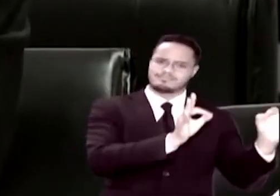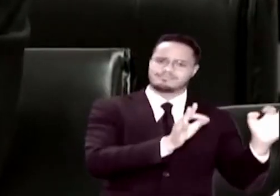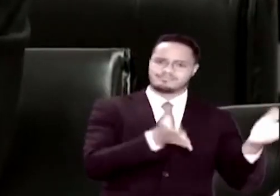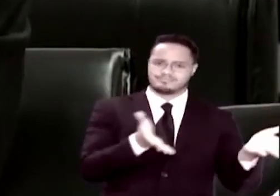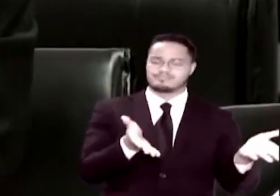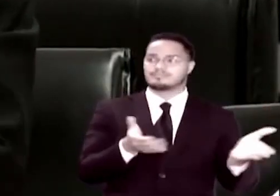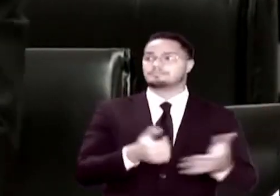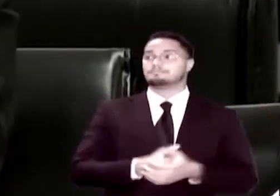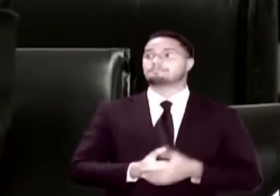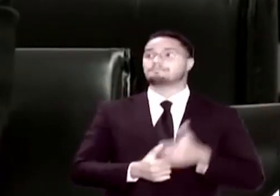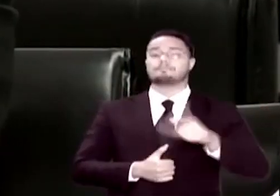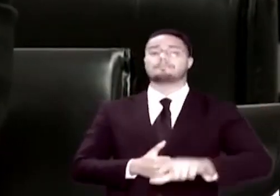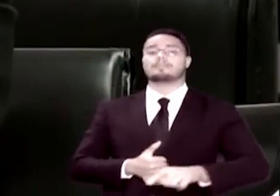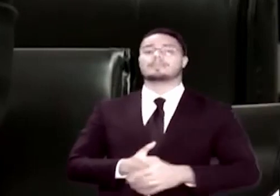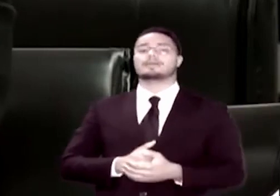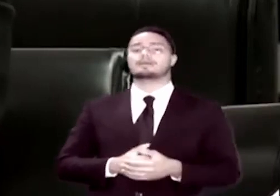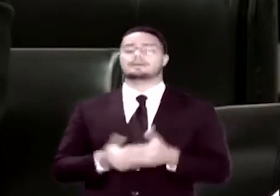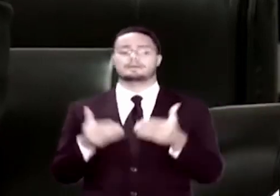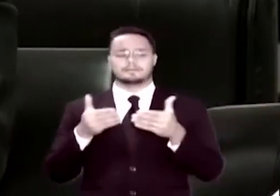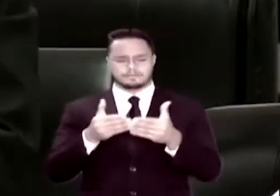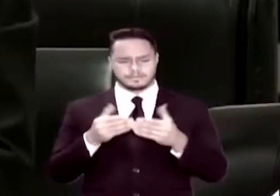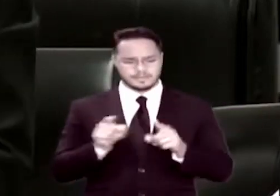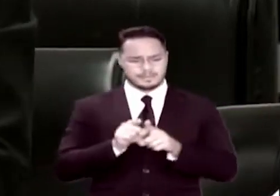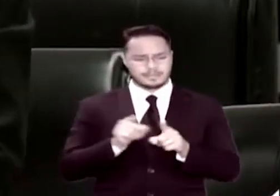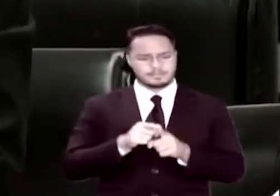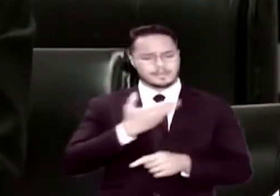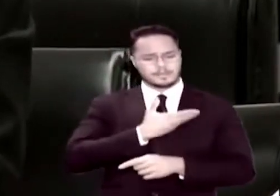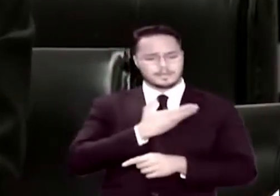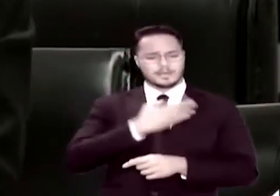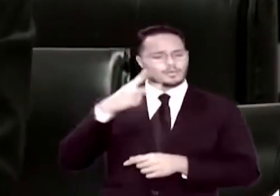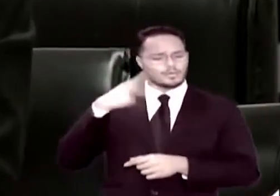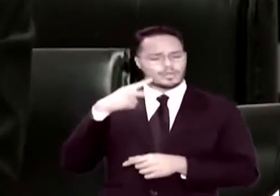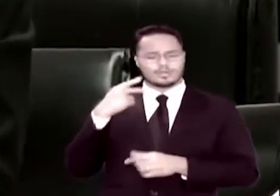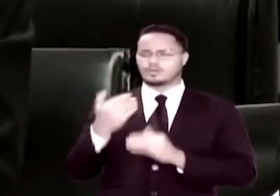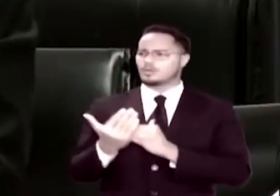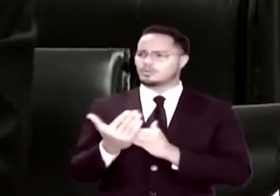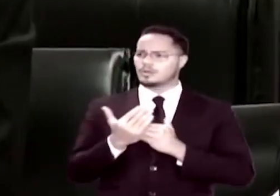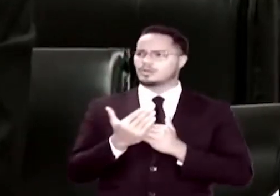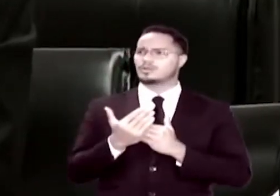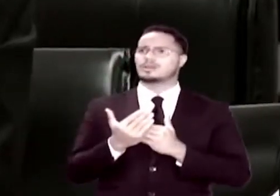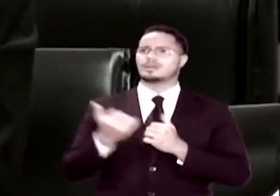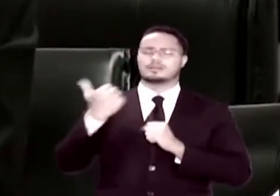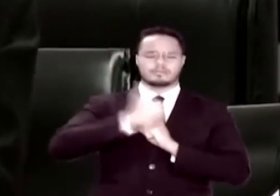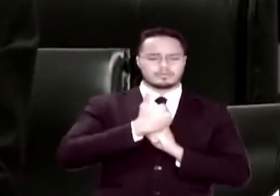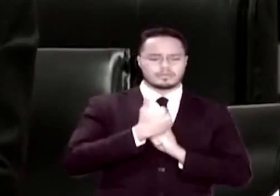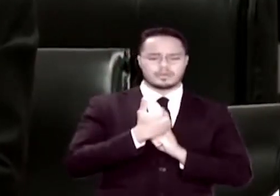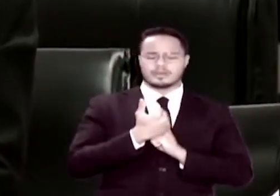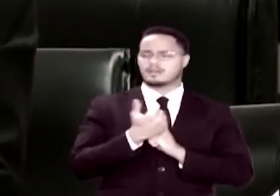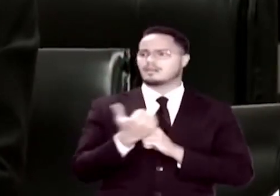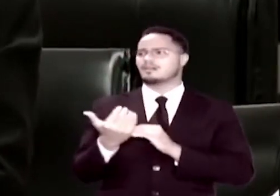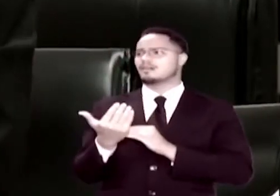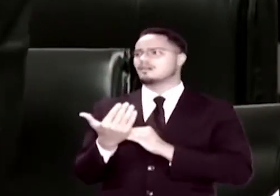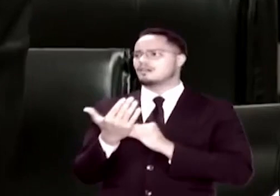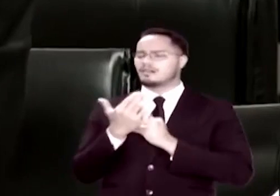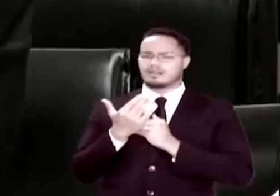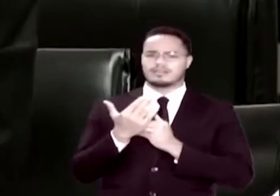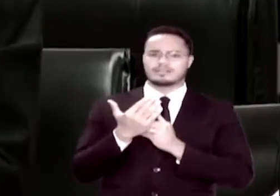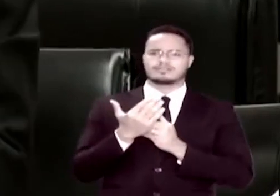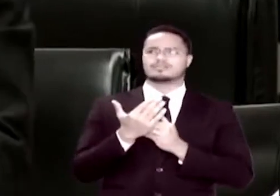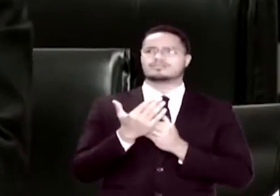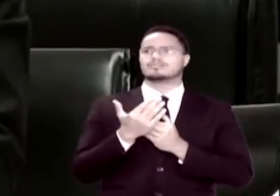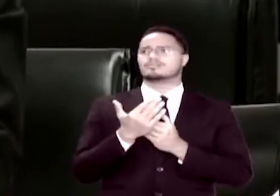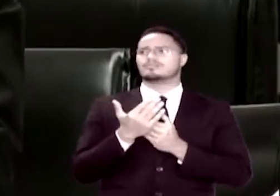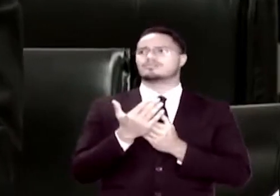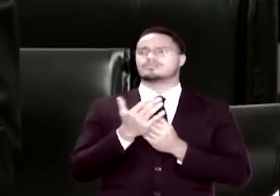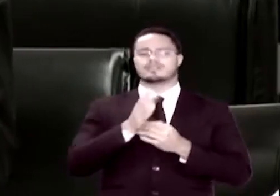e no mais pedir sempre o apoio dos colegas para que a gente possa eh ajudar na legislação e apoio lá